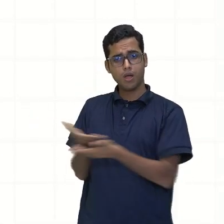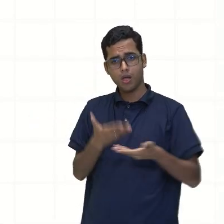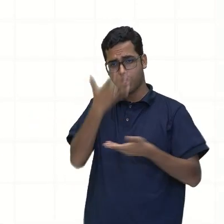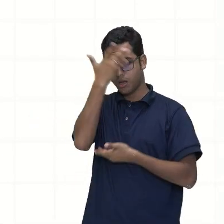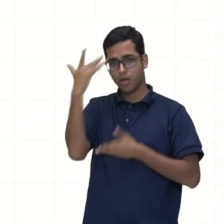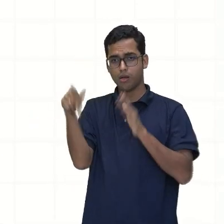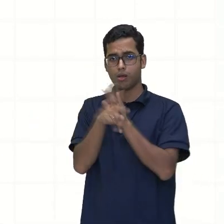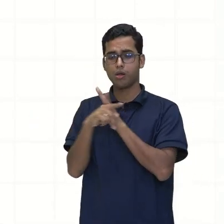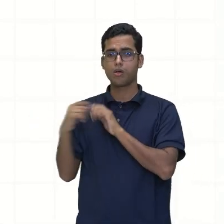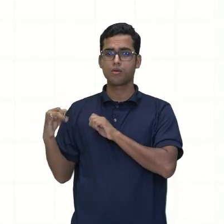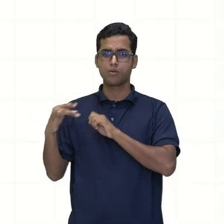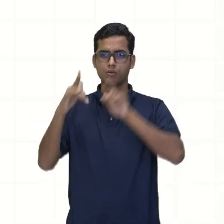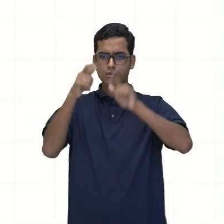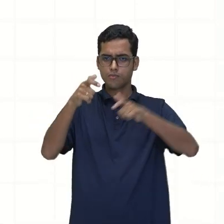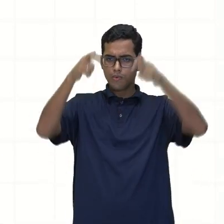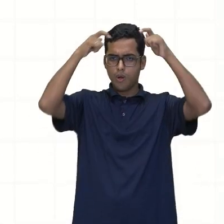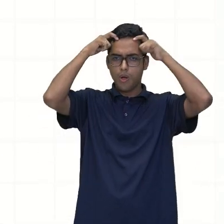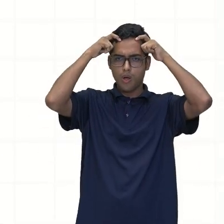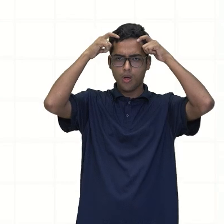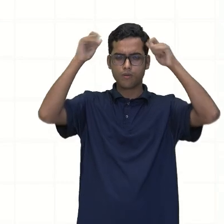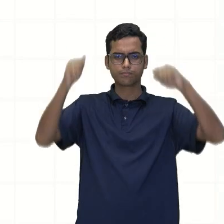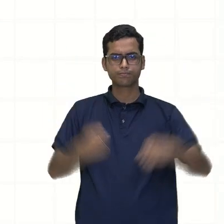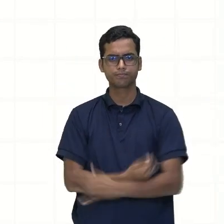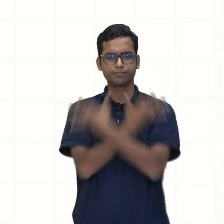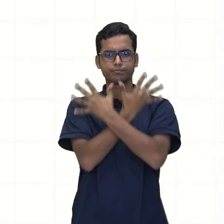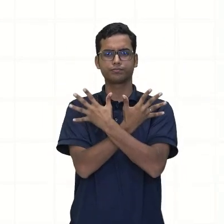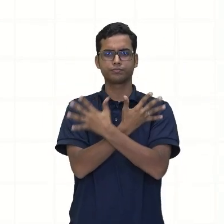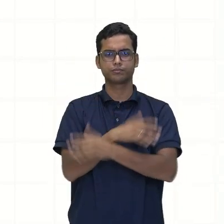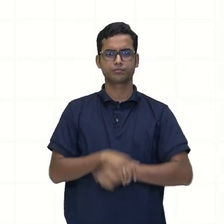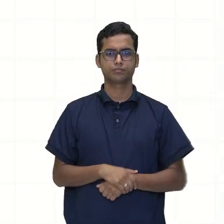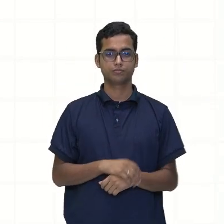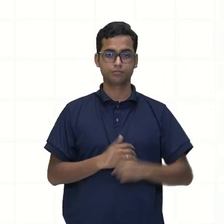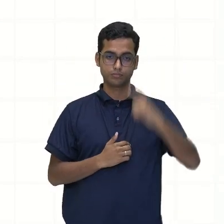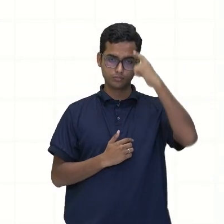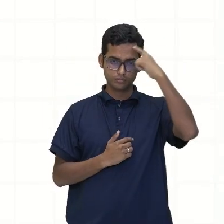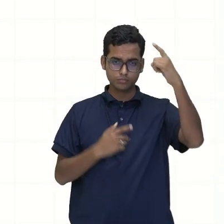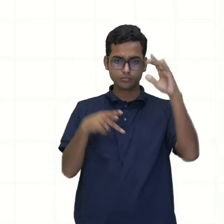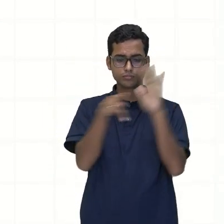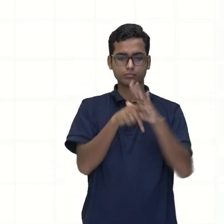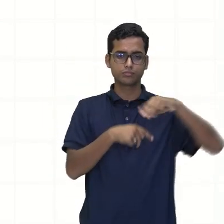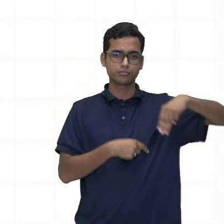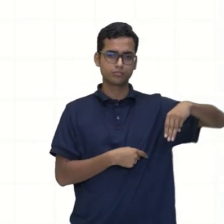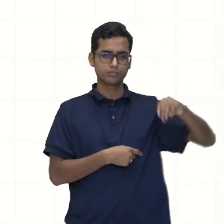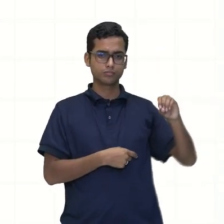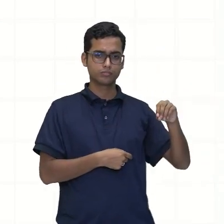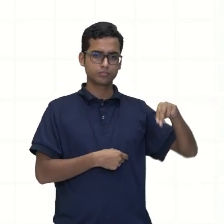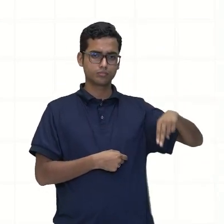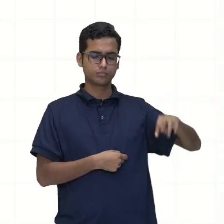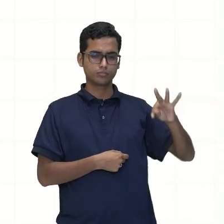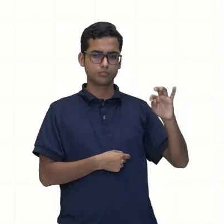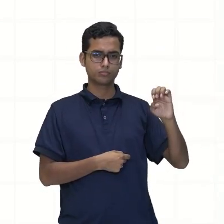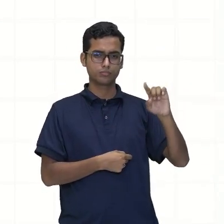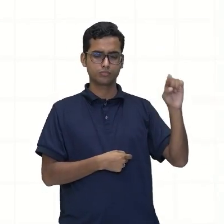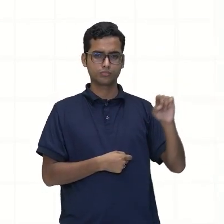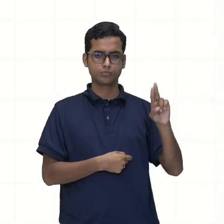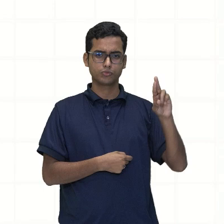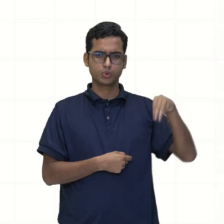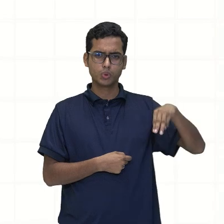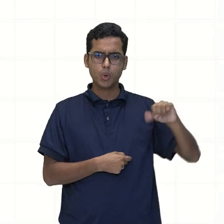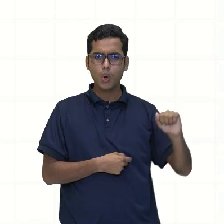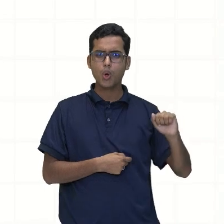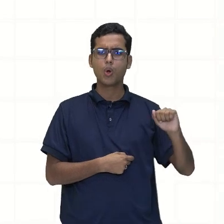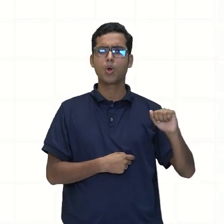era o imperador asteca, mas a ideia dele, do Montezuma, era justamente reconhecer e sondar qual